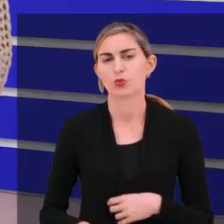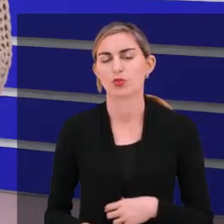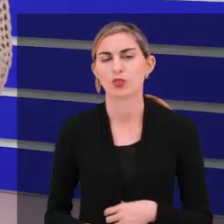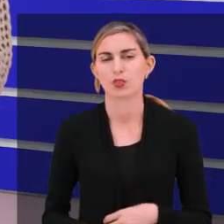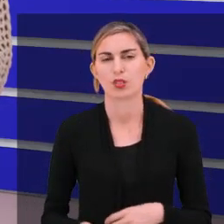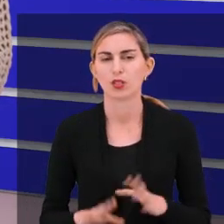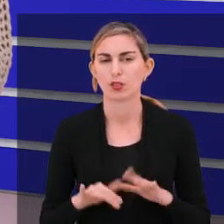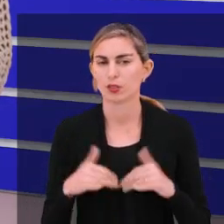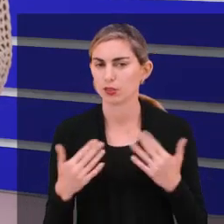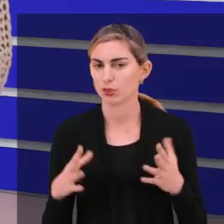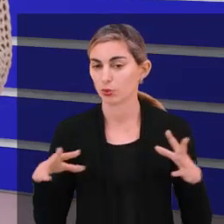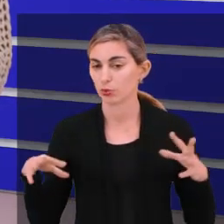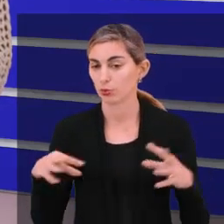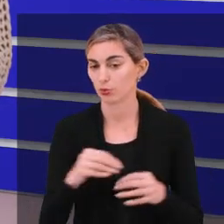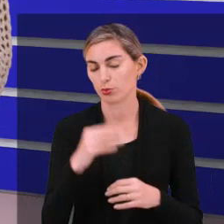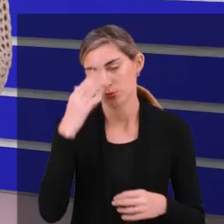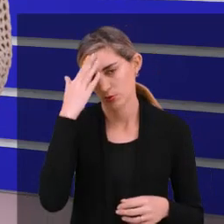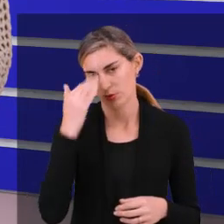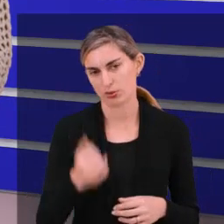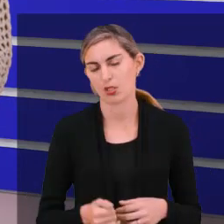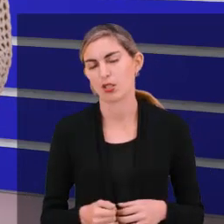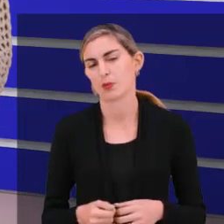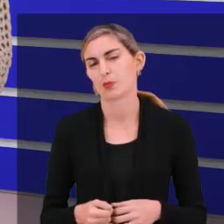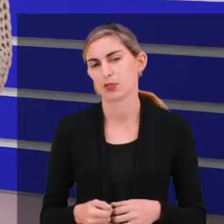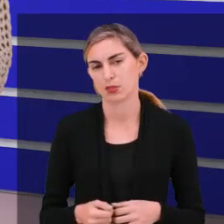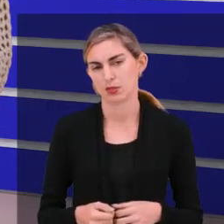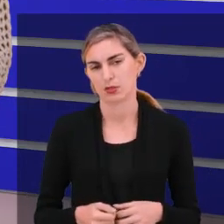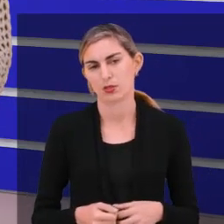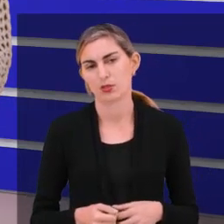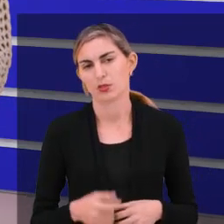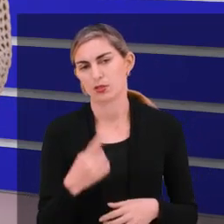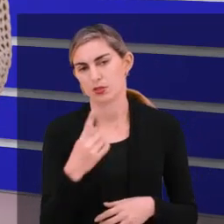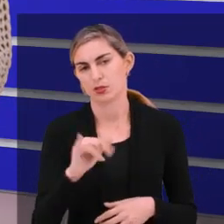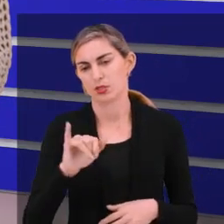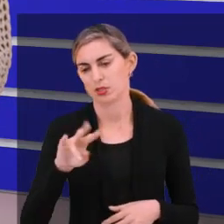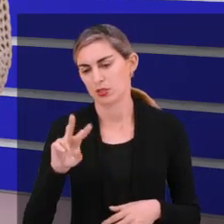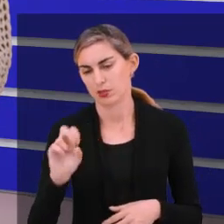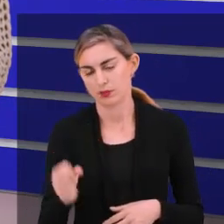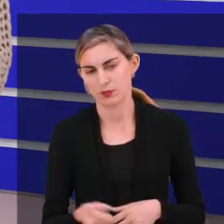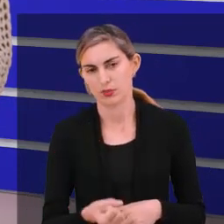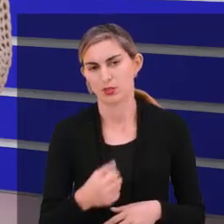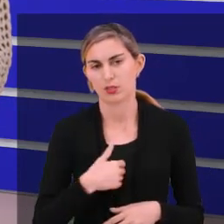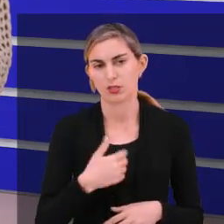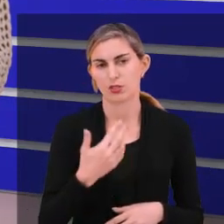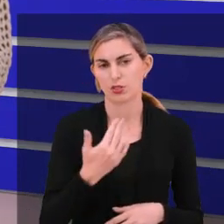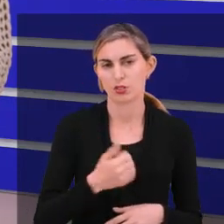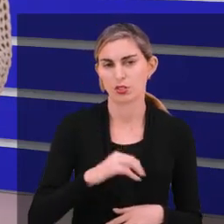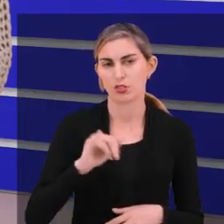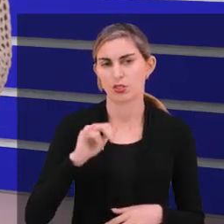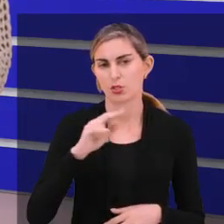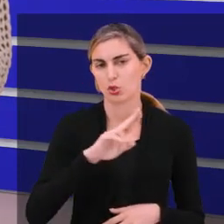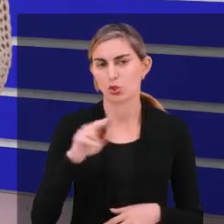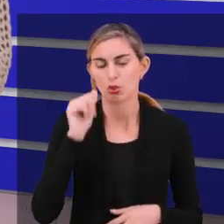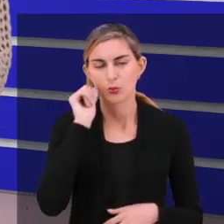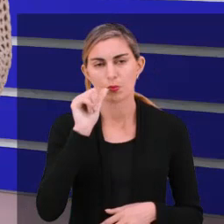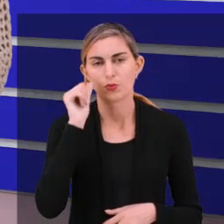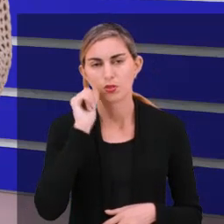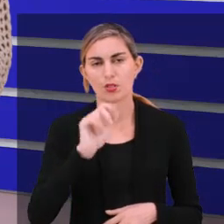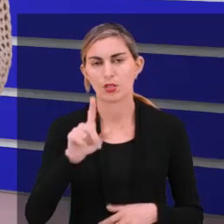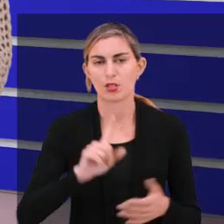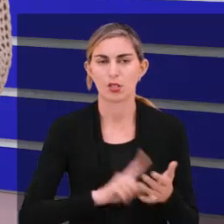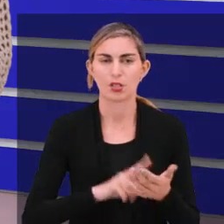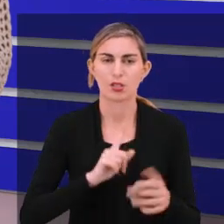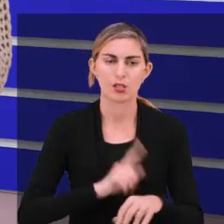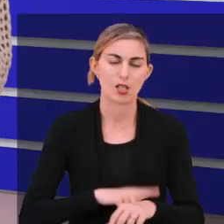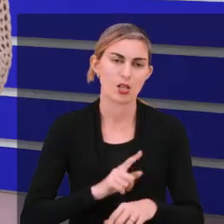né? Então todos sabem que Ives quer ser chamado por um nome feminino, mas